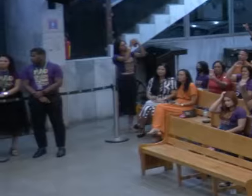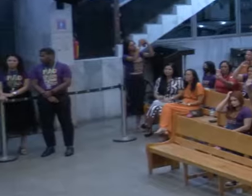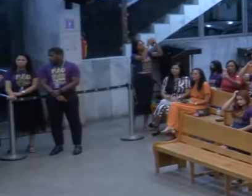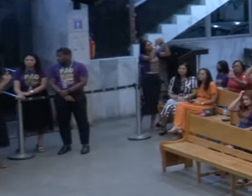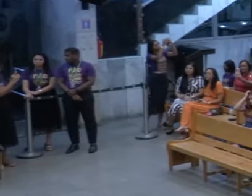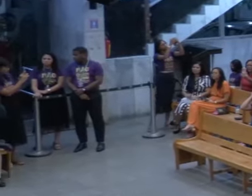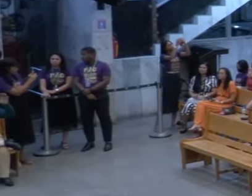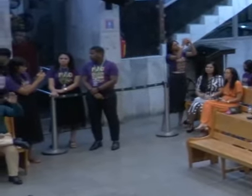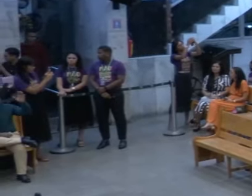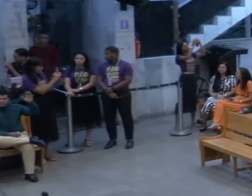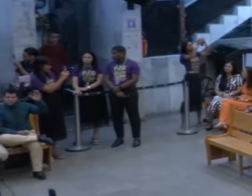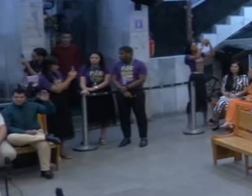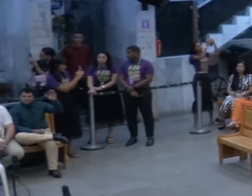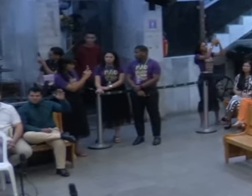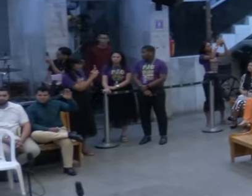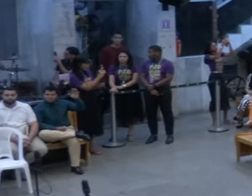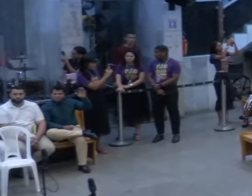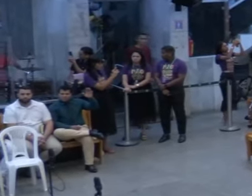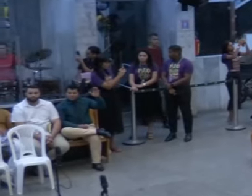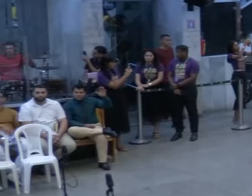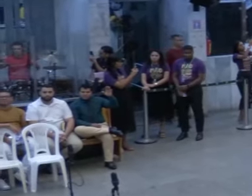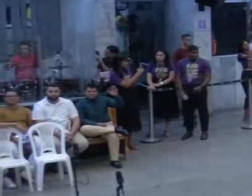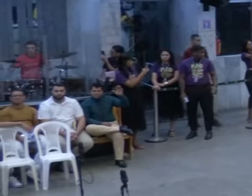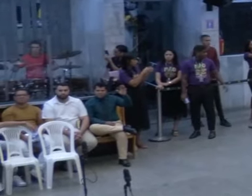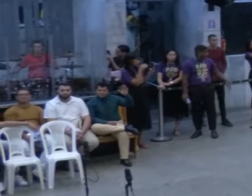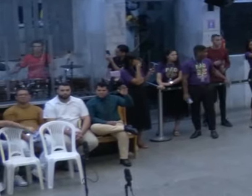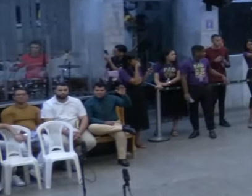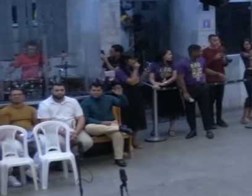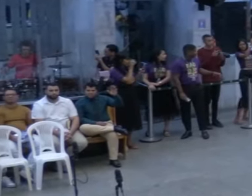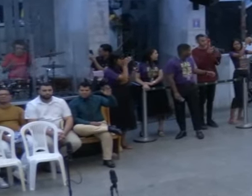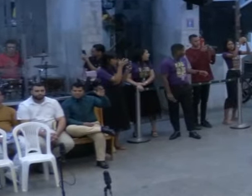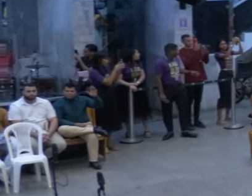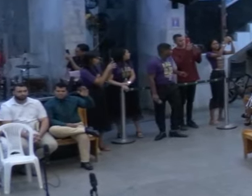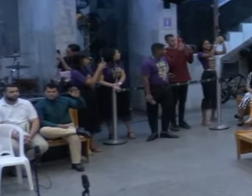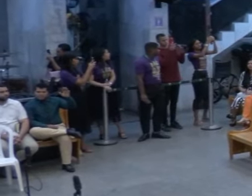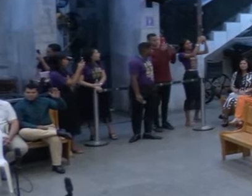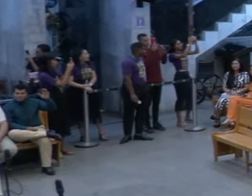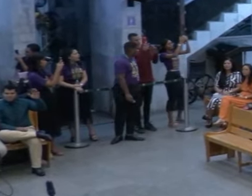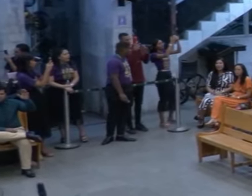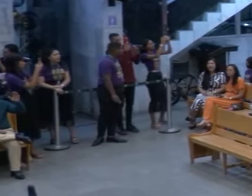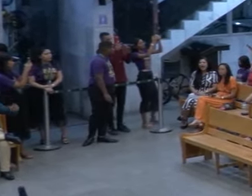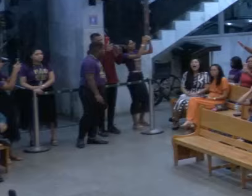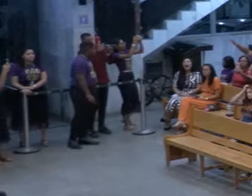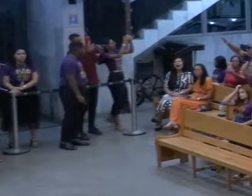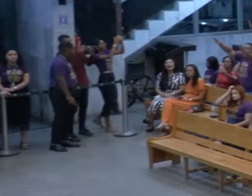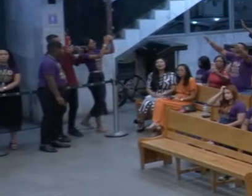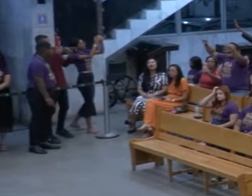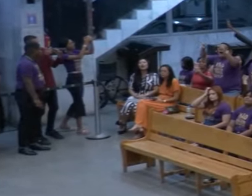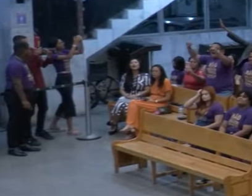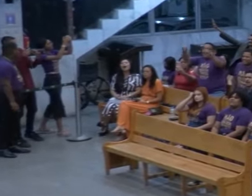que está com os homens, mas como ele habitará, e ele será o meu povo, e Deus.